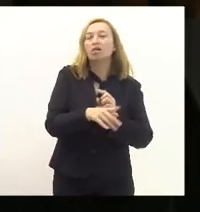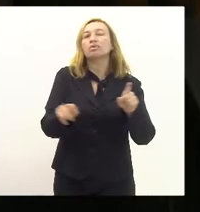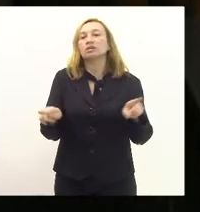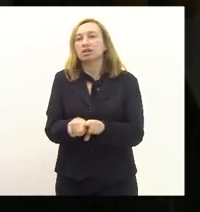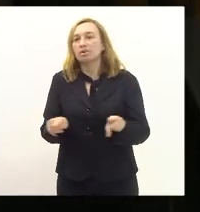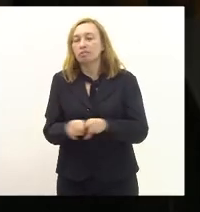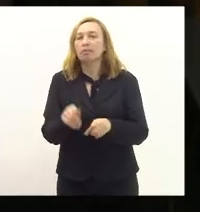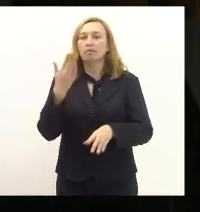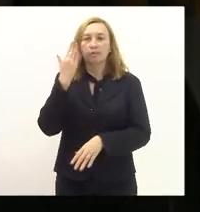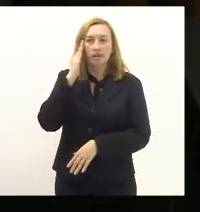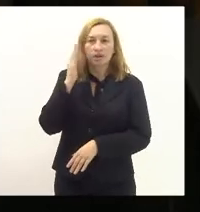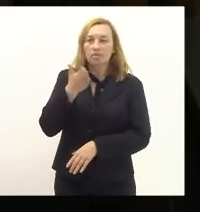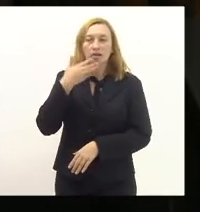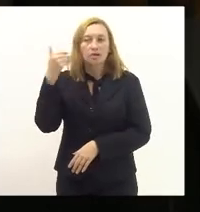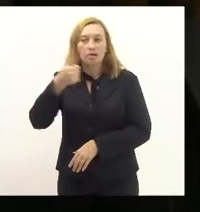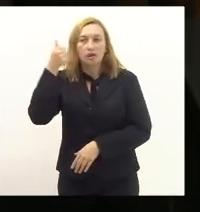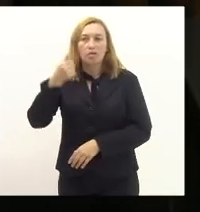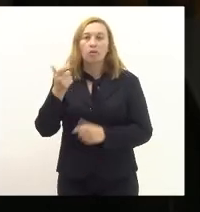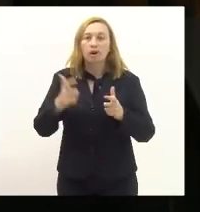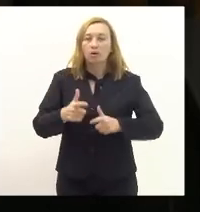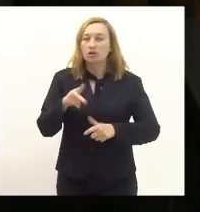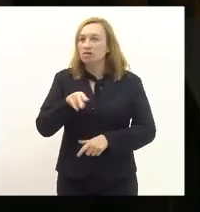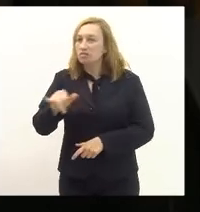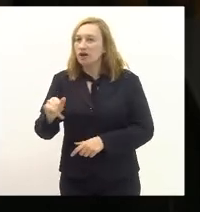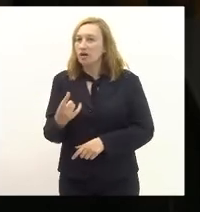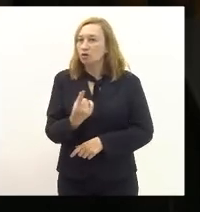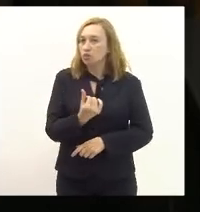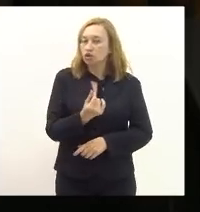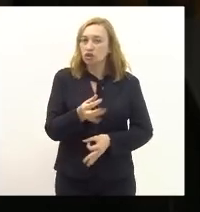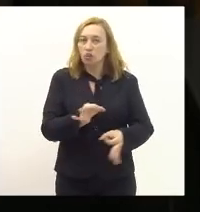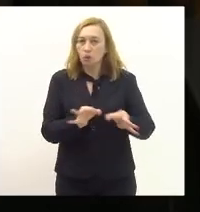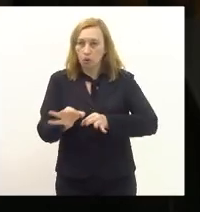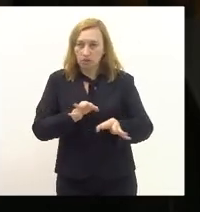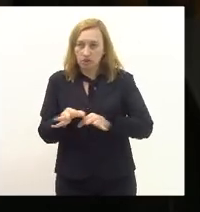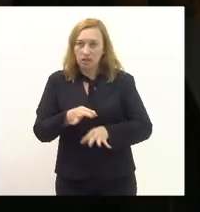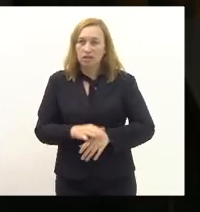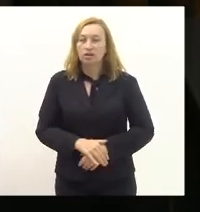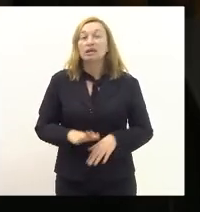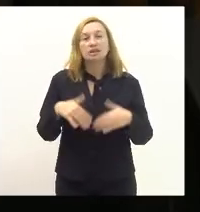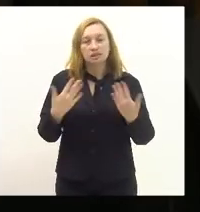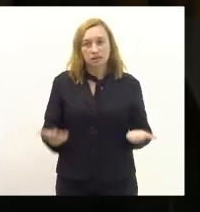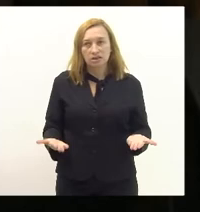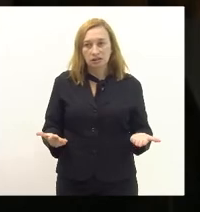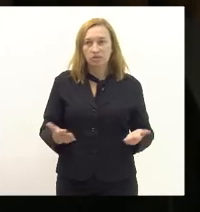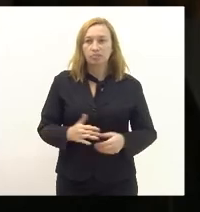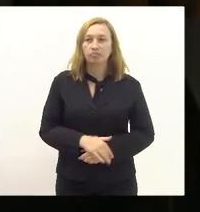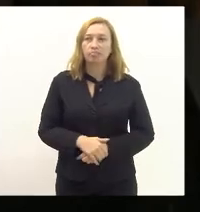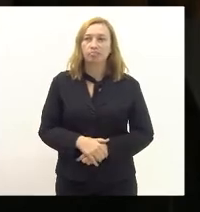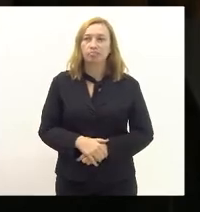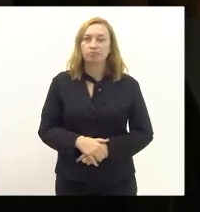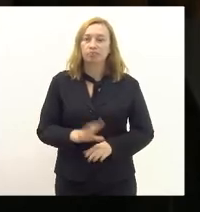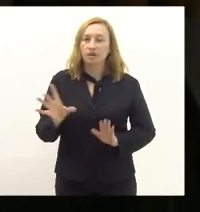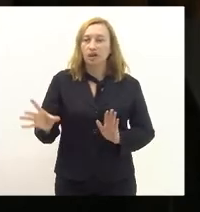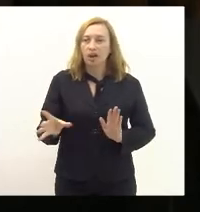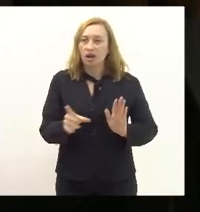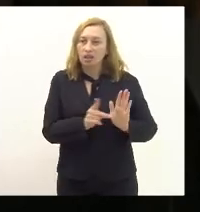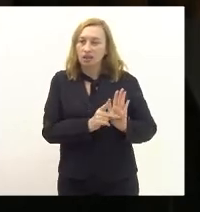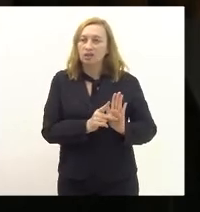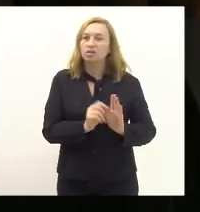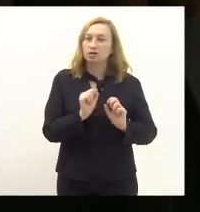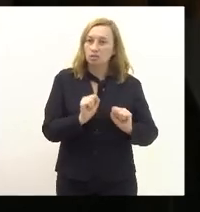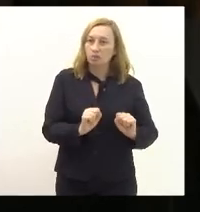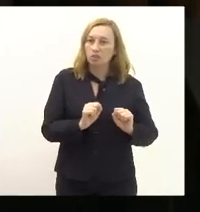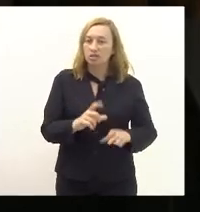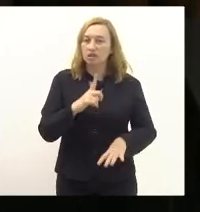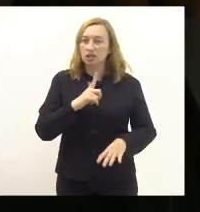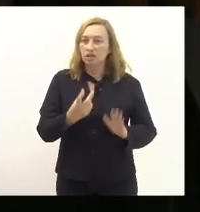um melhor entendimento de para onde está indo o dinheiro de maneira organizada, então, através de um anexo que possa vir